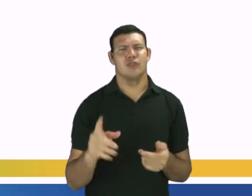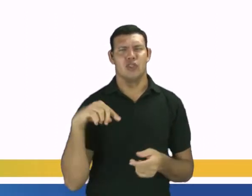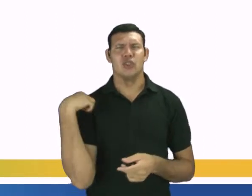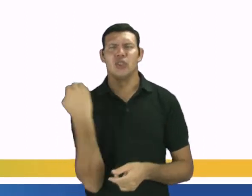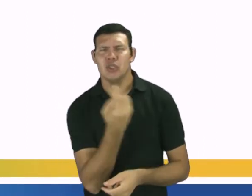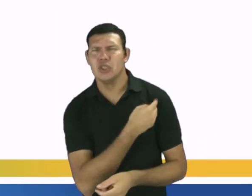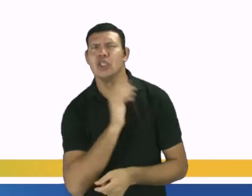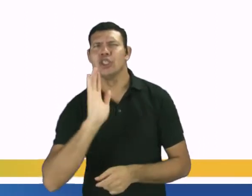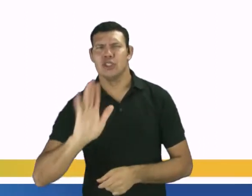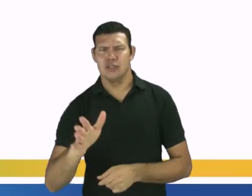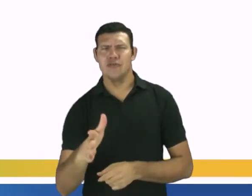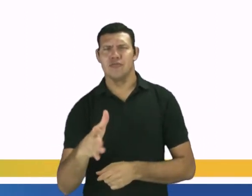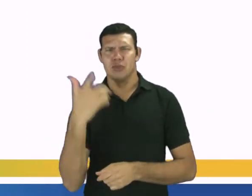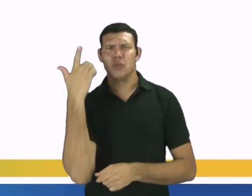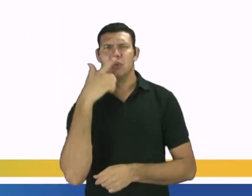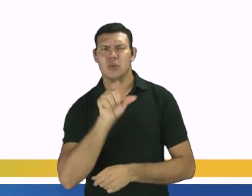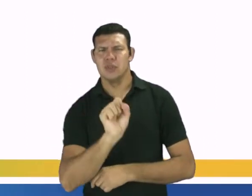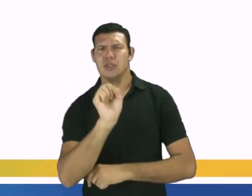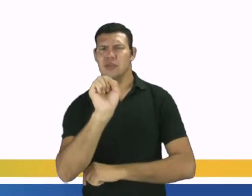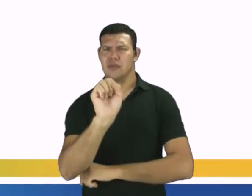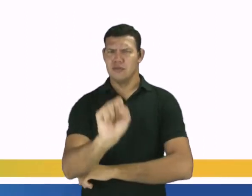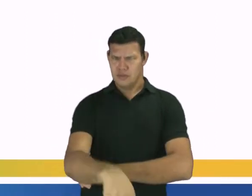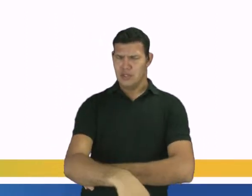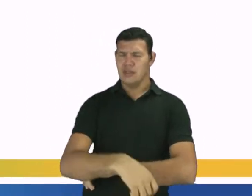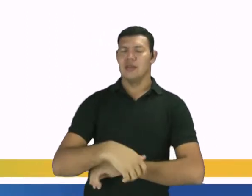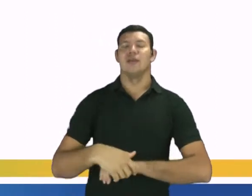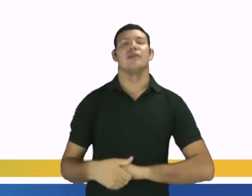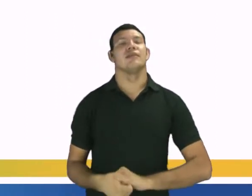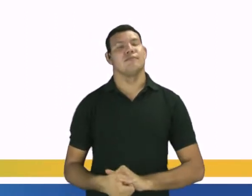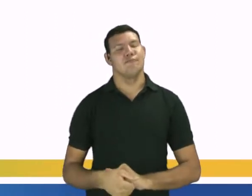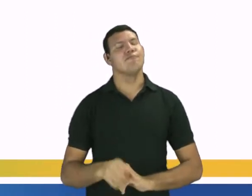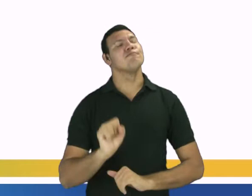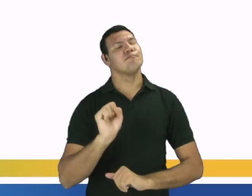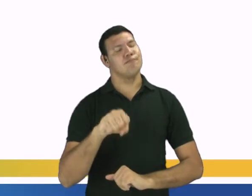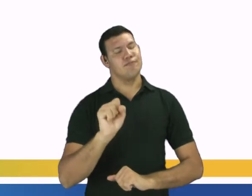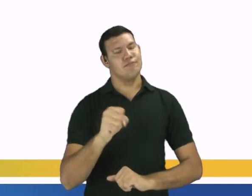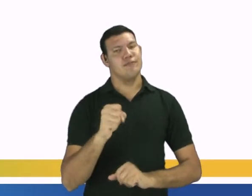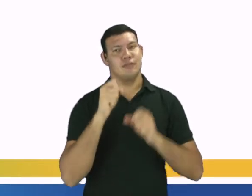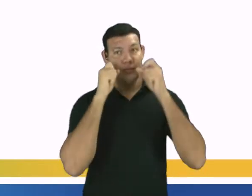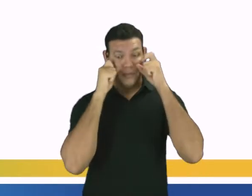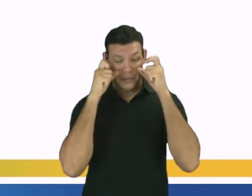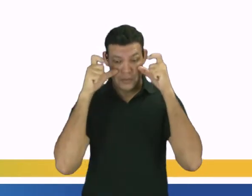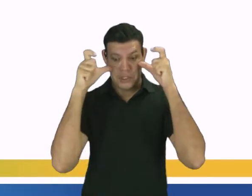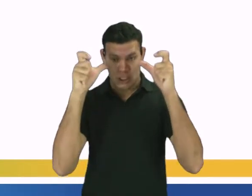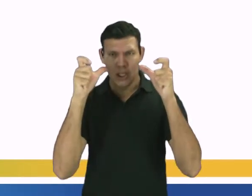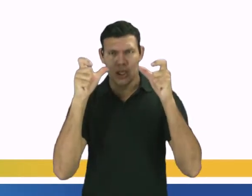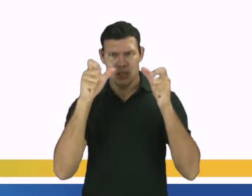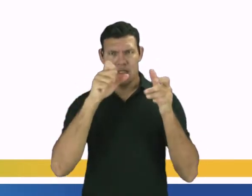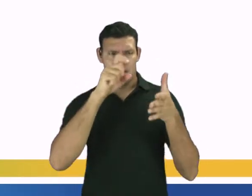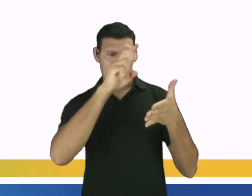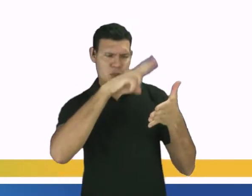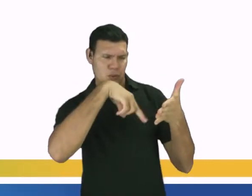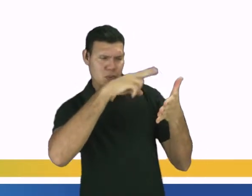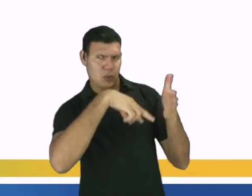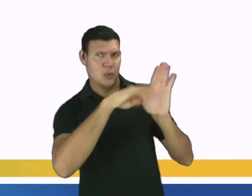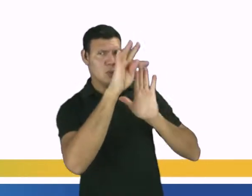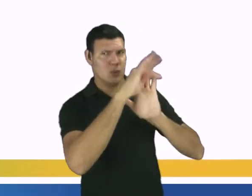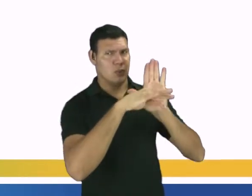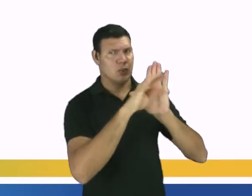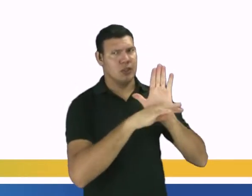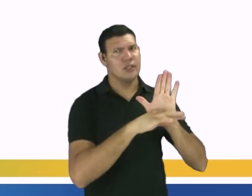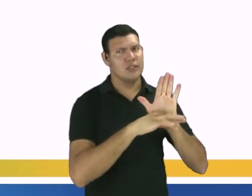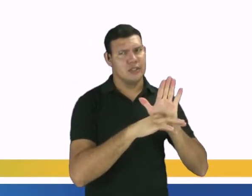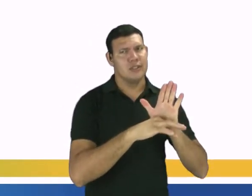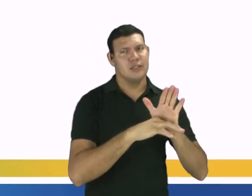digo, claro que sim. É só ter bastante atenção no texto que vocês escreverem ou que vocês